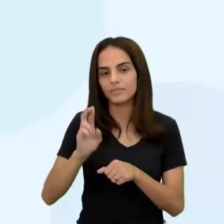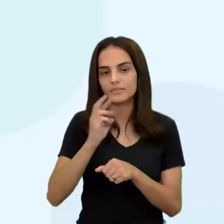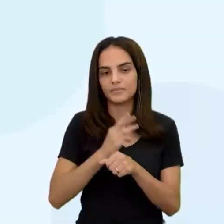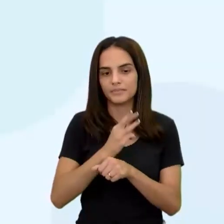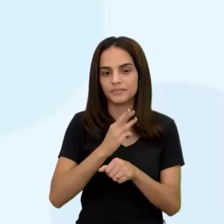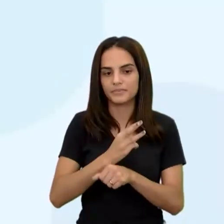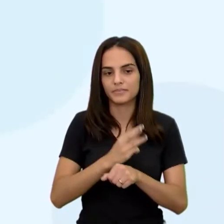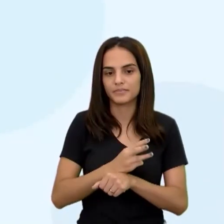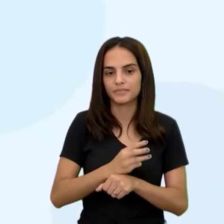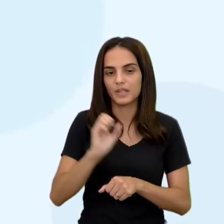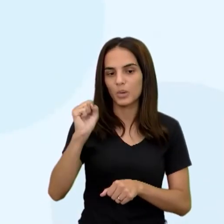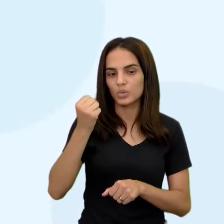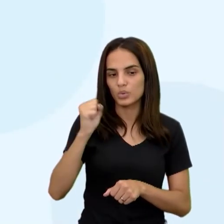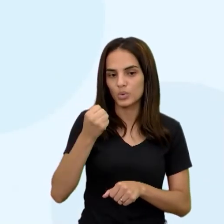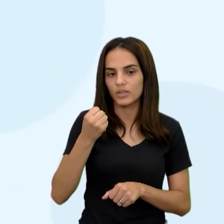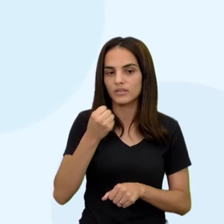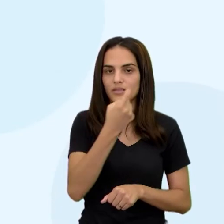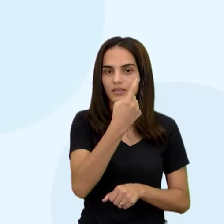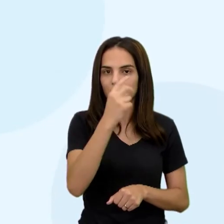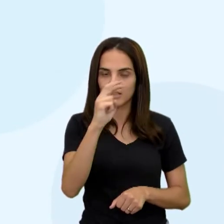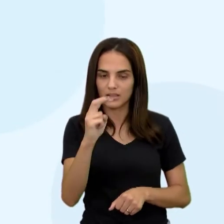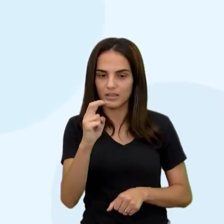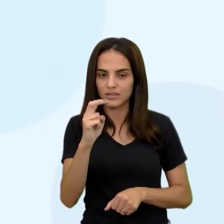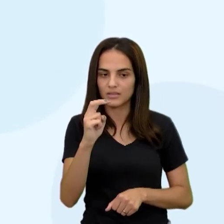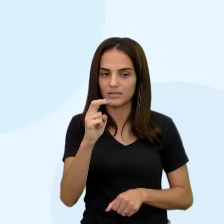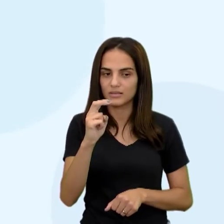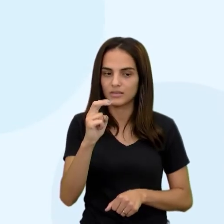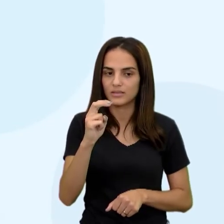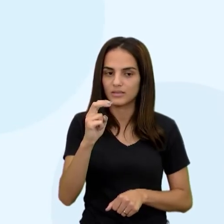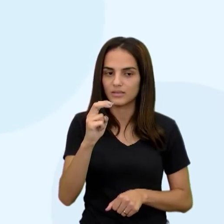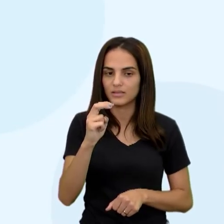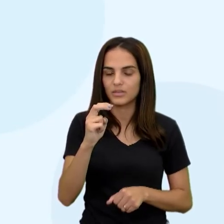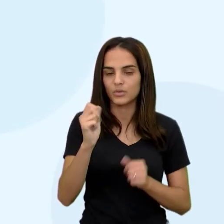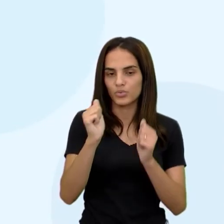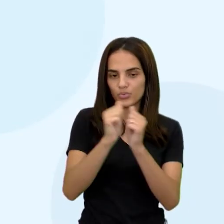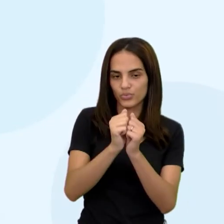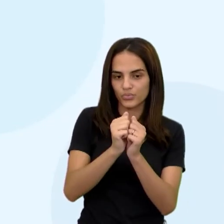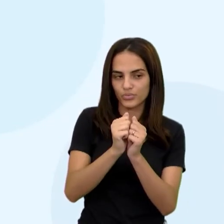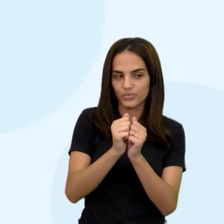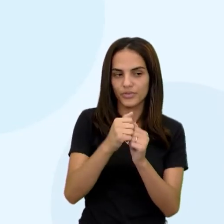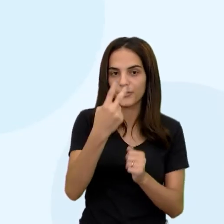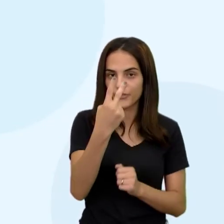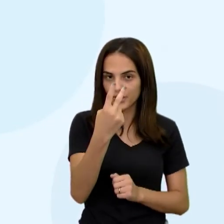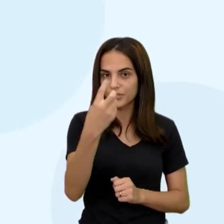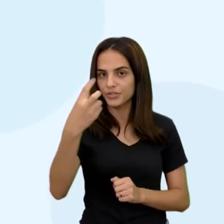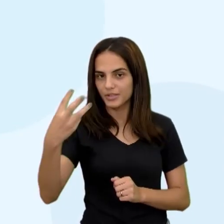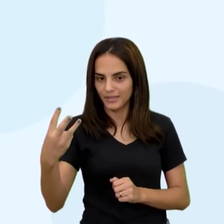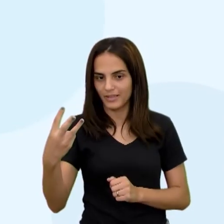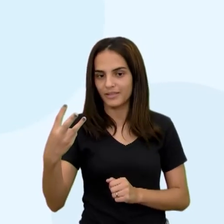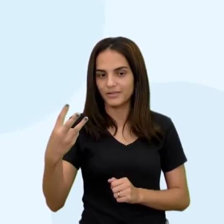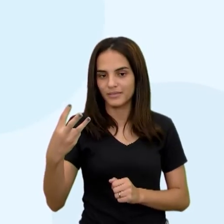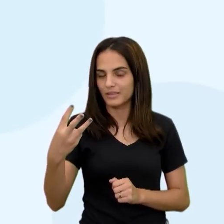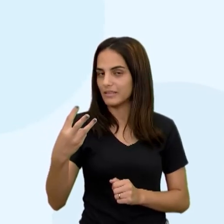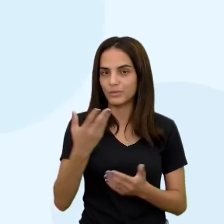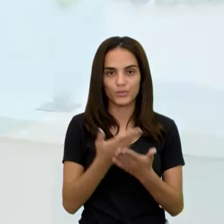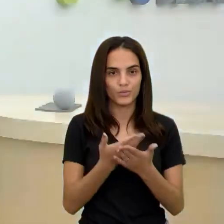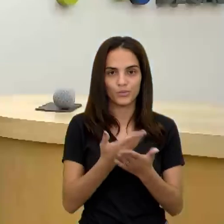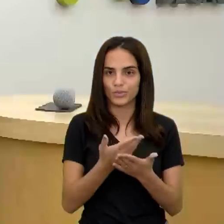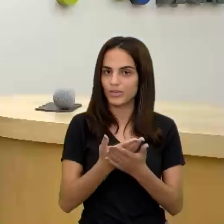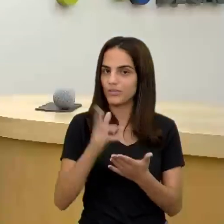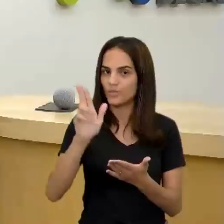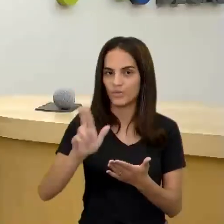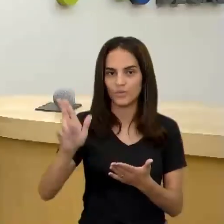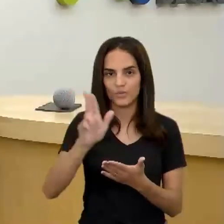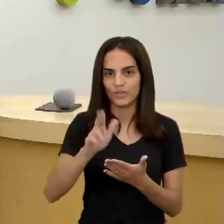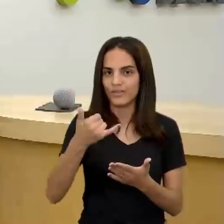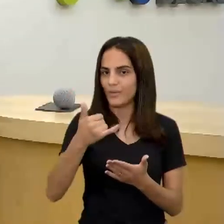os 8 daqui, os 15 daqui, os 15 daqui, os 8 daqui, 23 que não estão estudando com o aparelho,